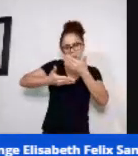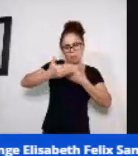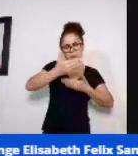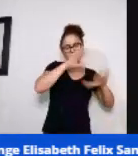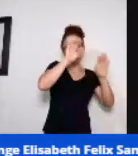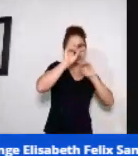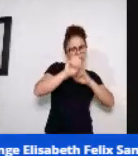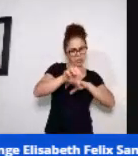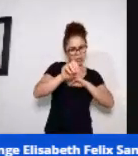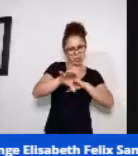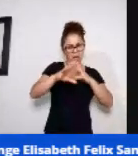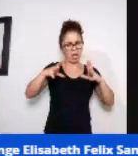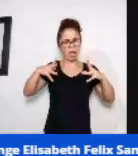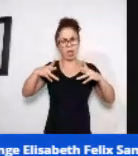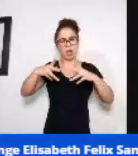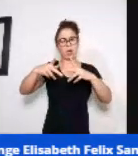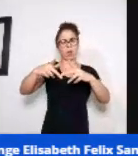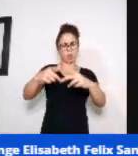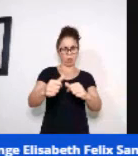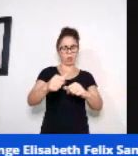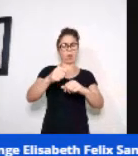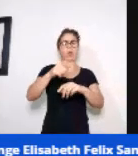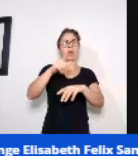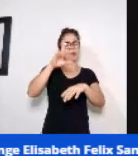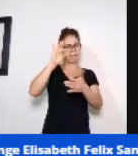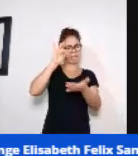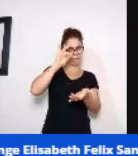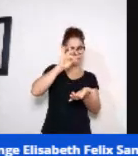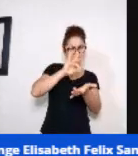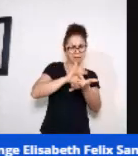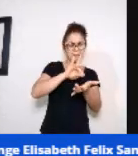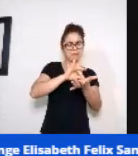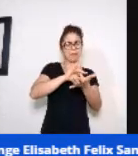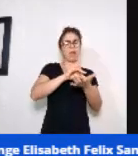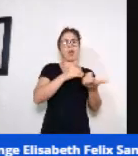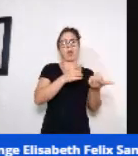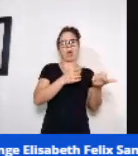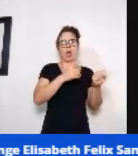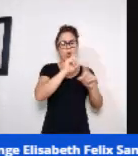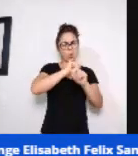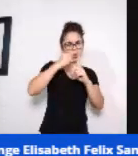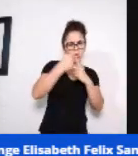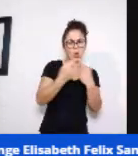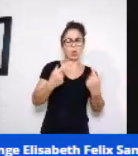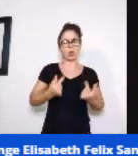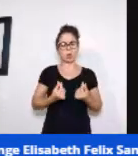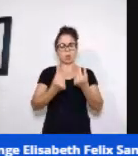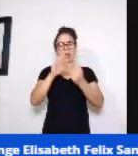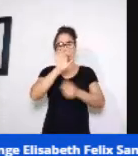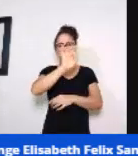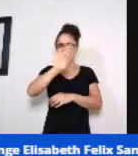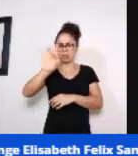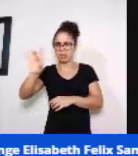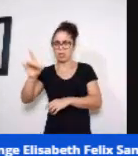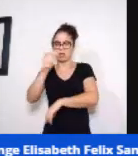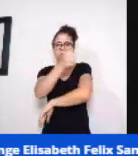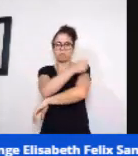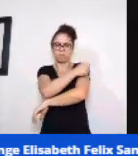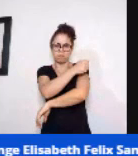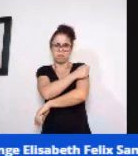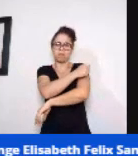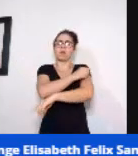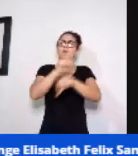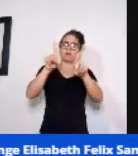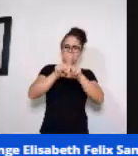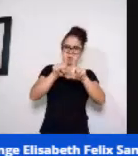considerando a realidade socioeconômica de cada aluno, a realidade socioeconômica da clientela atendida